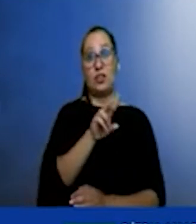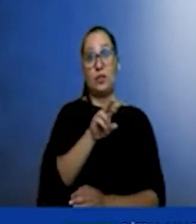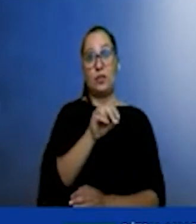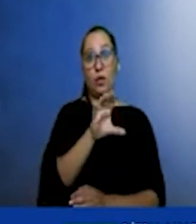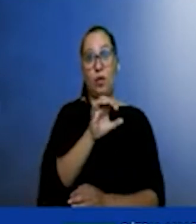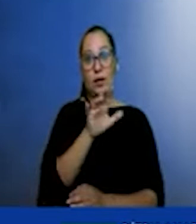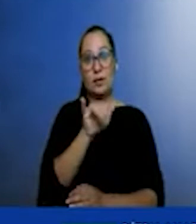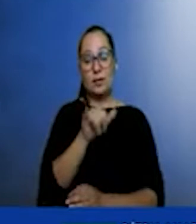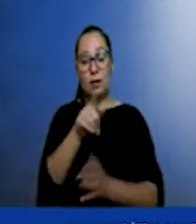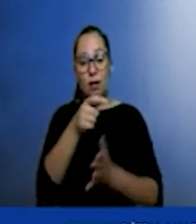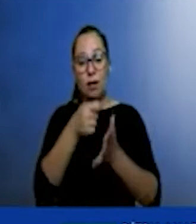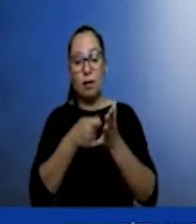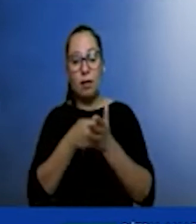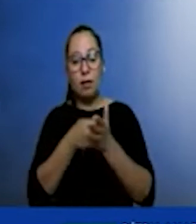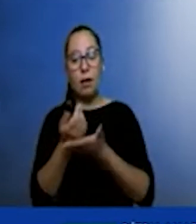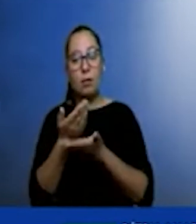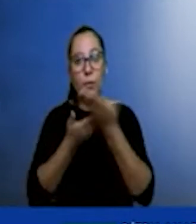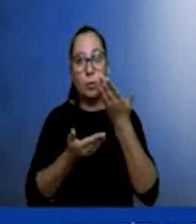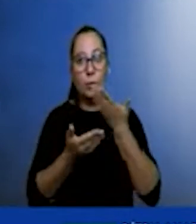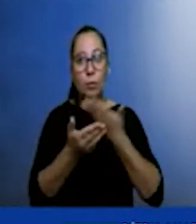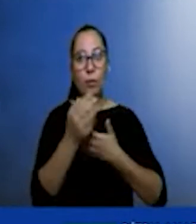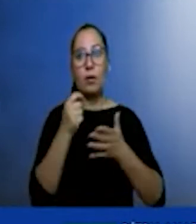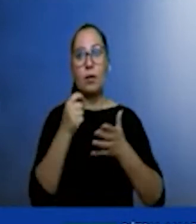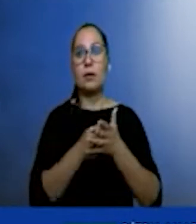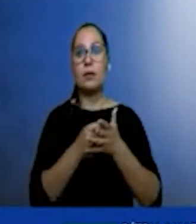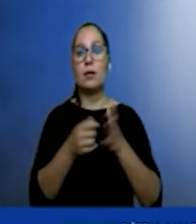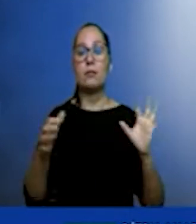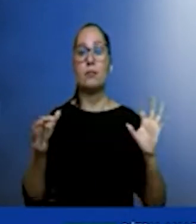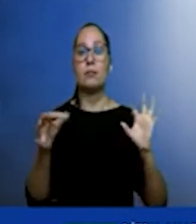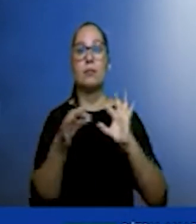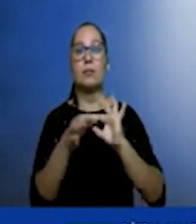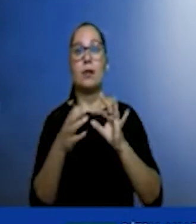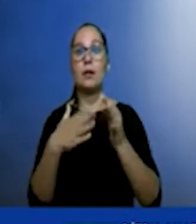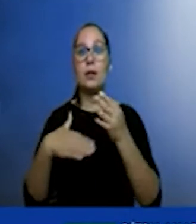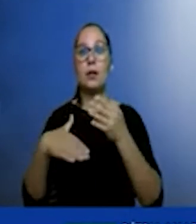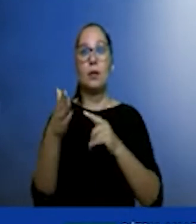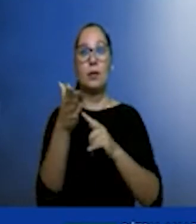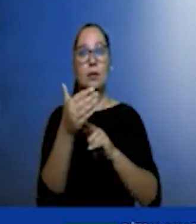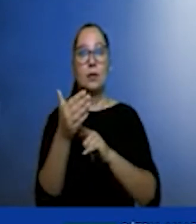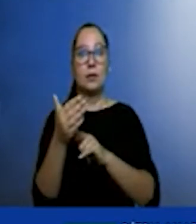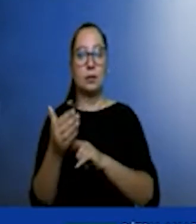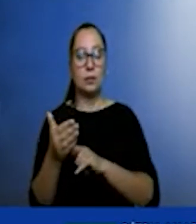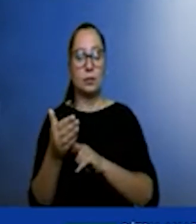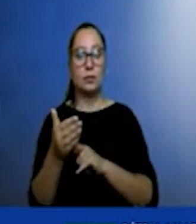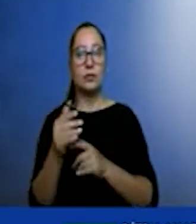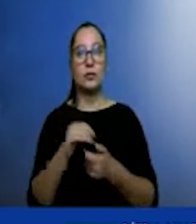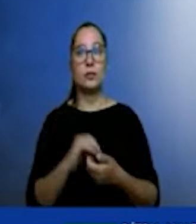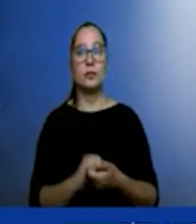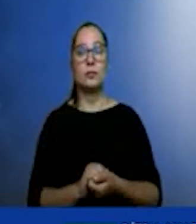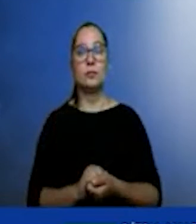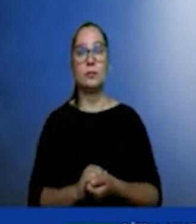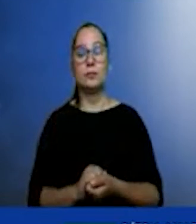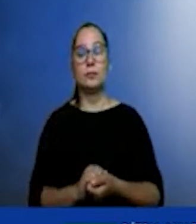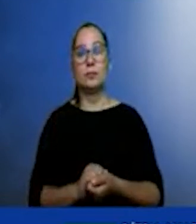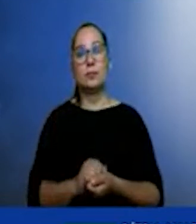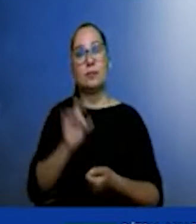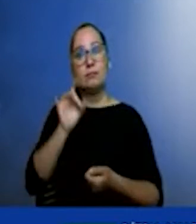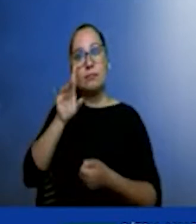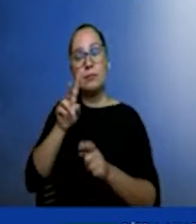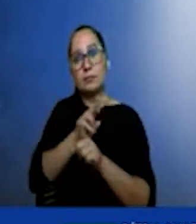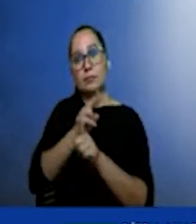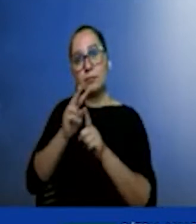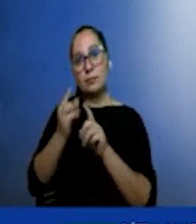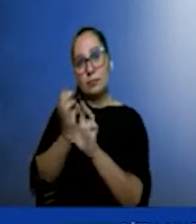transdisciplinaridade, você tente integrar todas as tecnologias, não apenas do ponto de vista de engenharia,